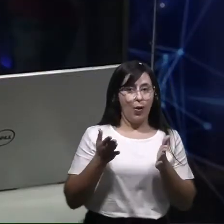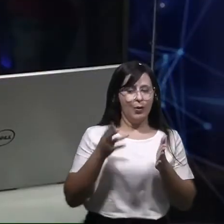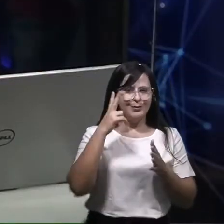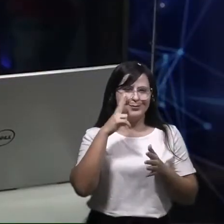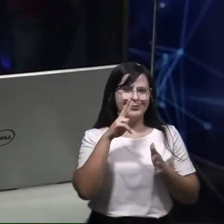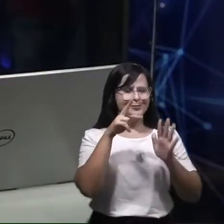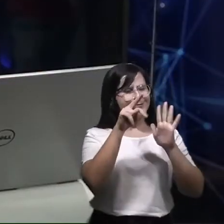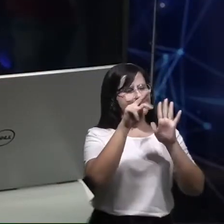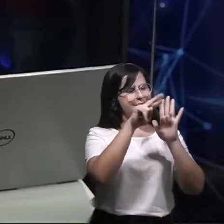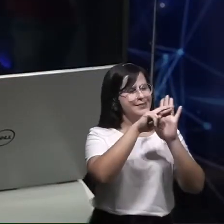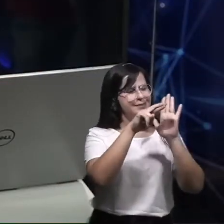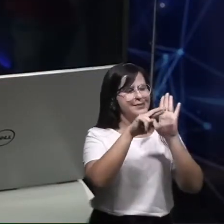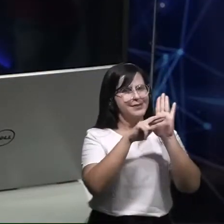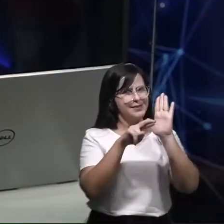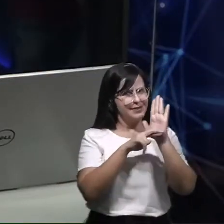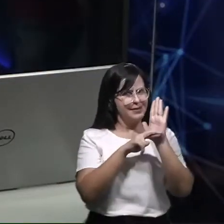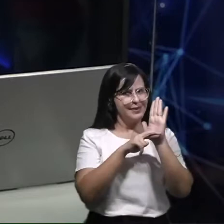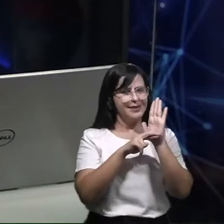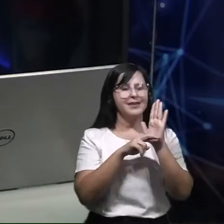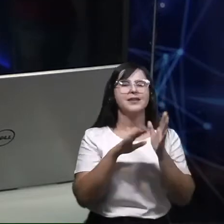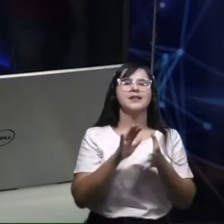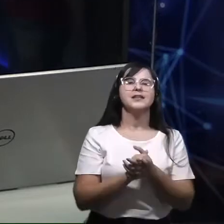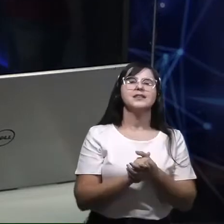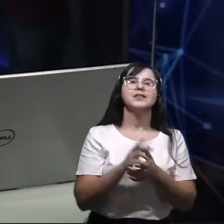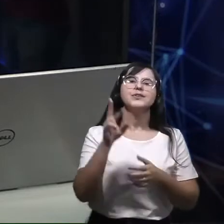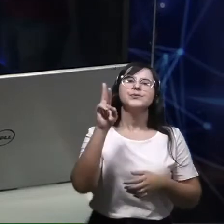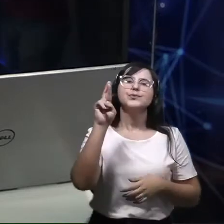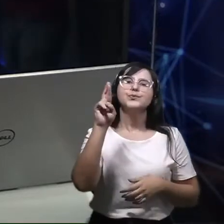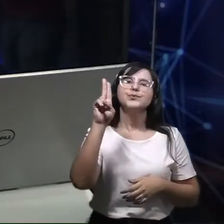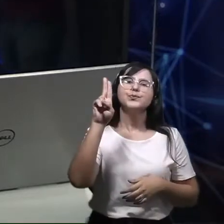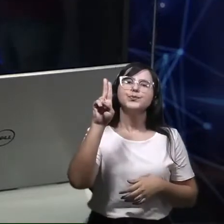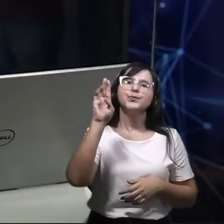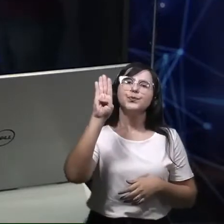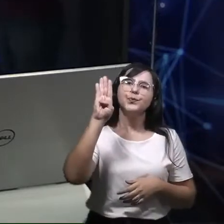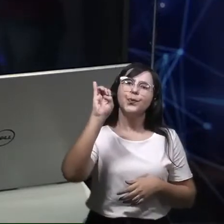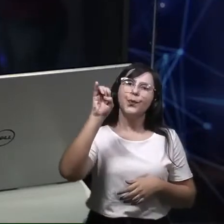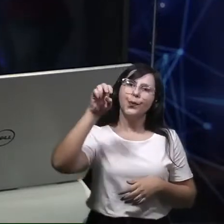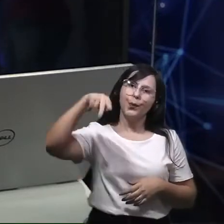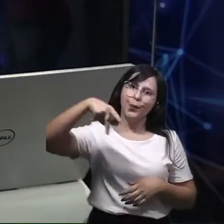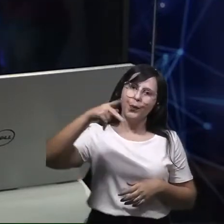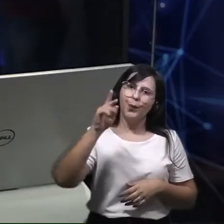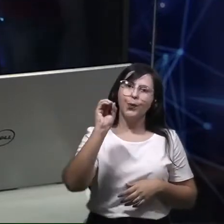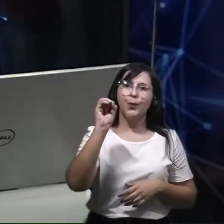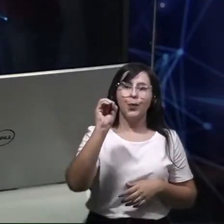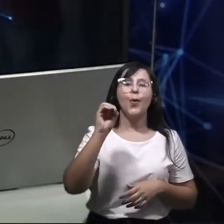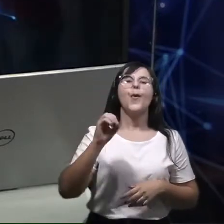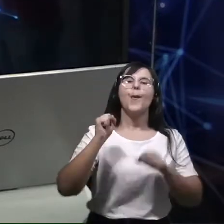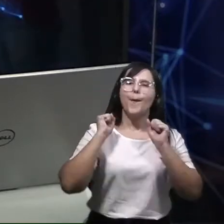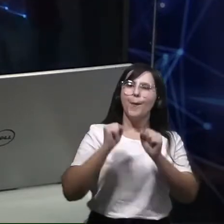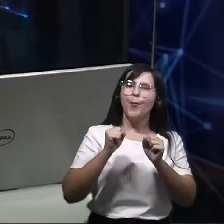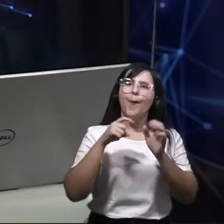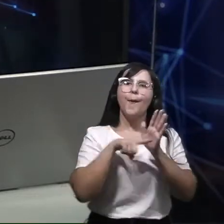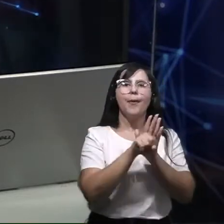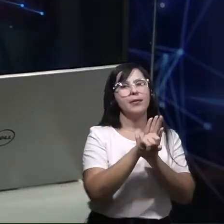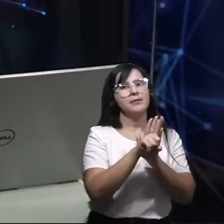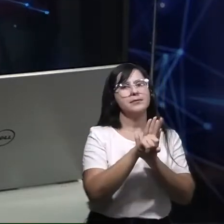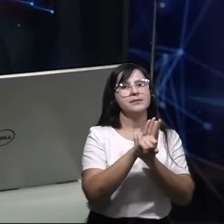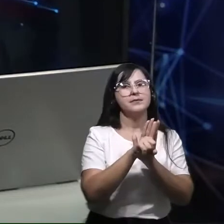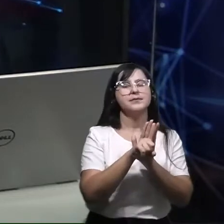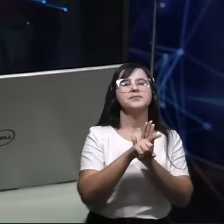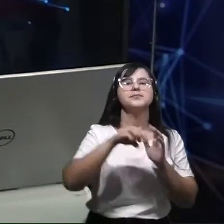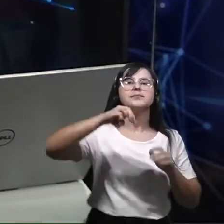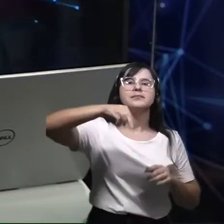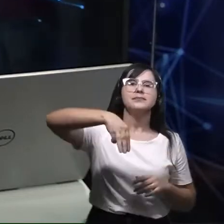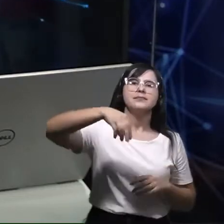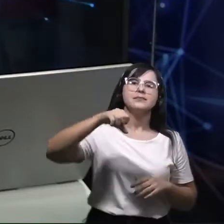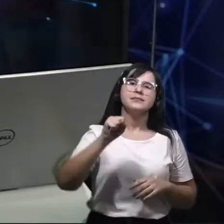nesse momento agora, o candidato que respondeu, que é o Rubinho Nunes, ele terá que dedicar a sua pergunta a um candidato que ainda não participou. Neste momento, o